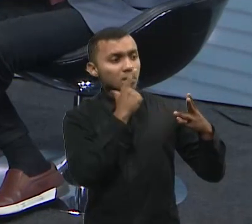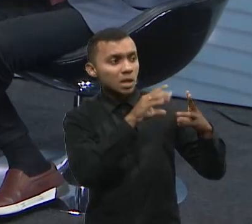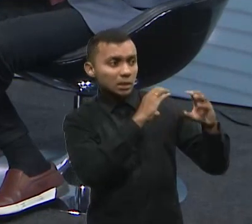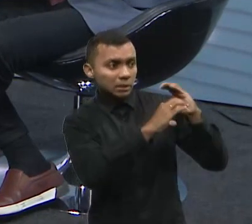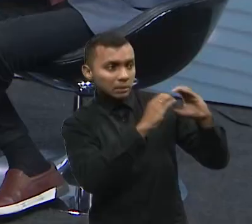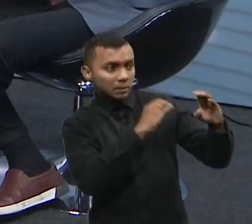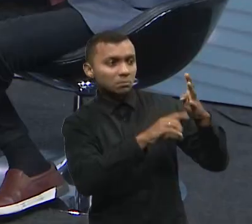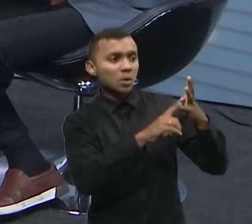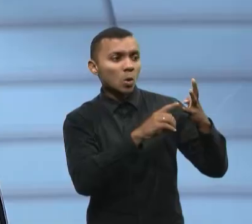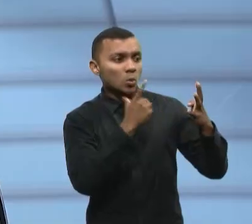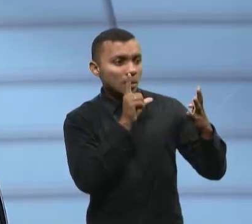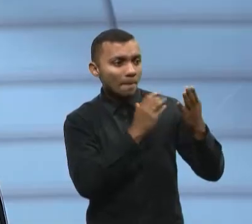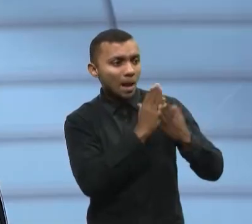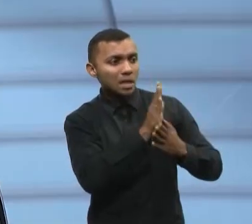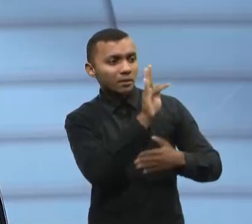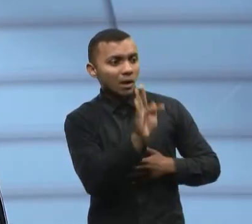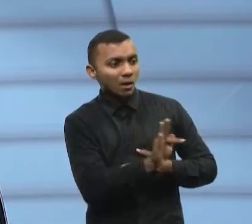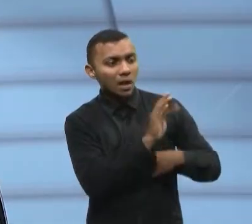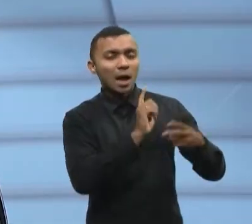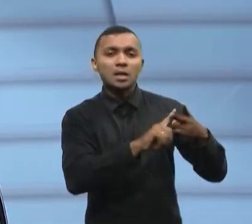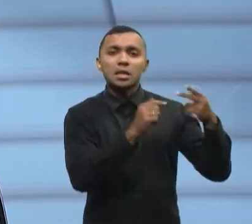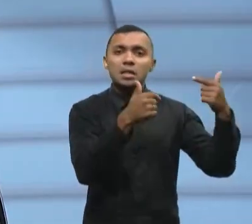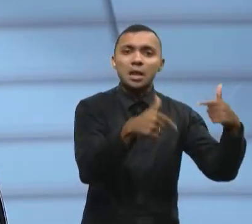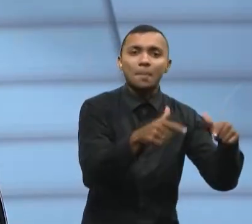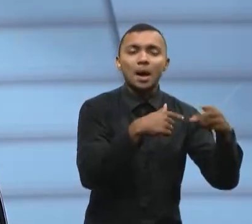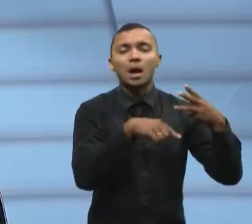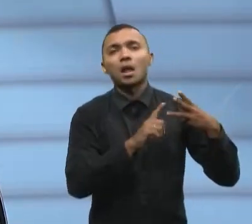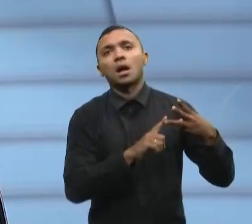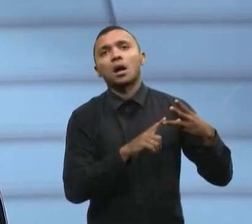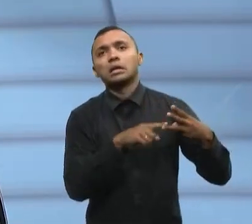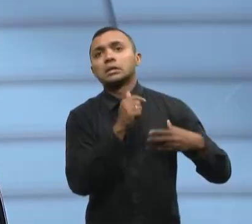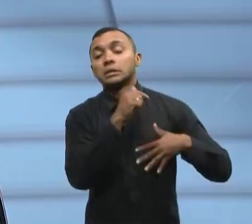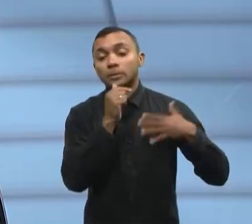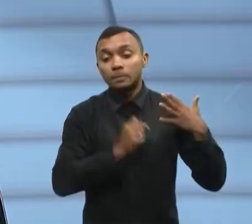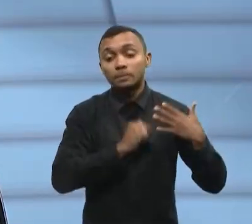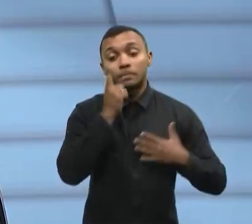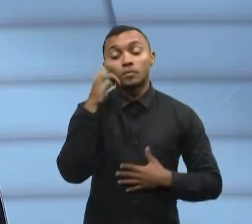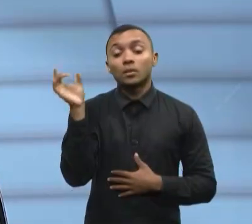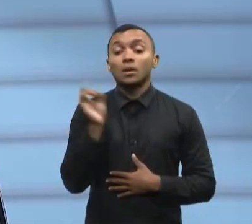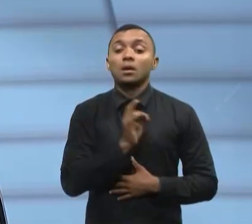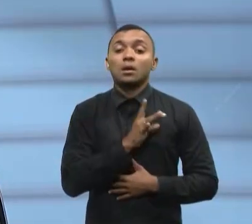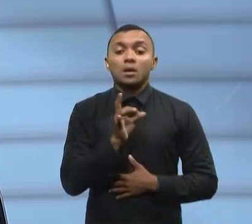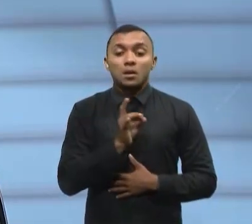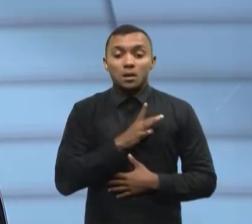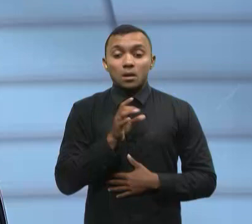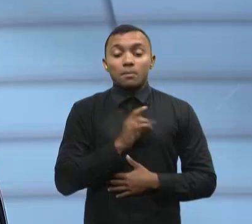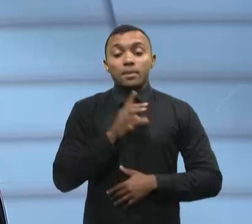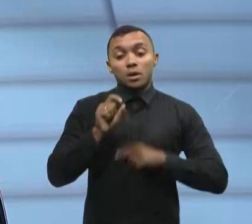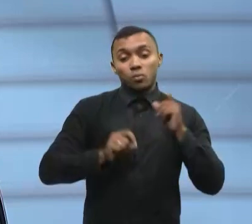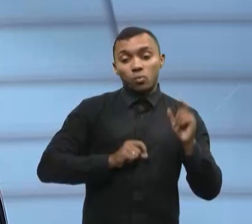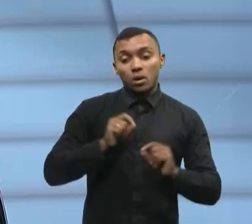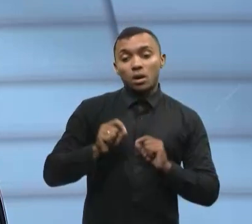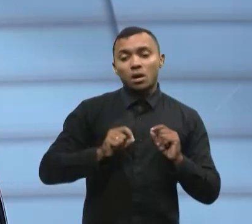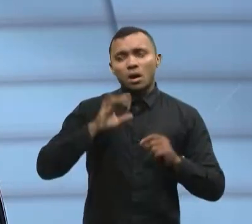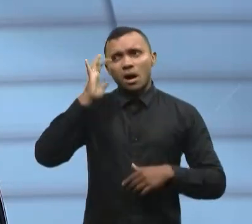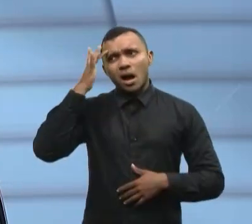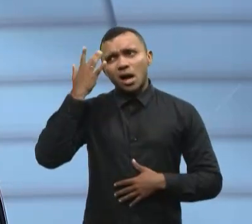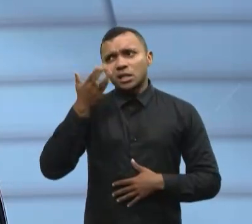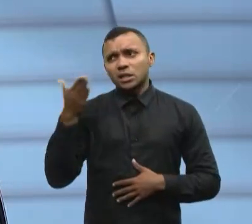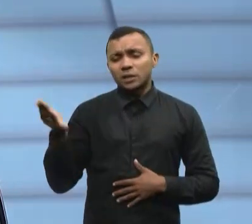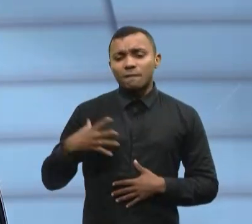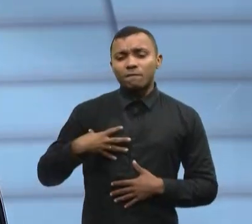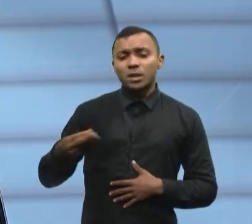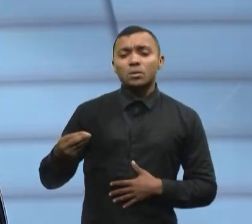fazer uma faculdade? Trabalhar. Será que vai trabalhar? E o medo é que eu acredito que